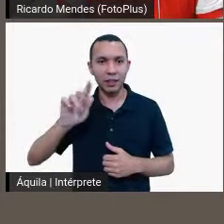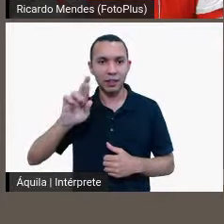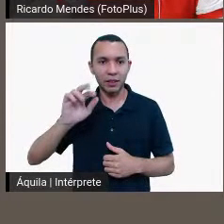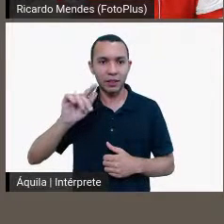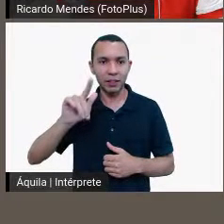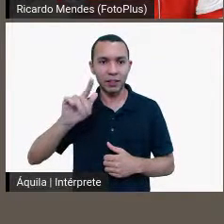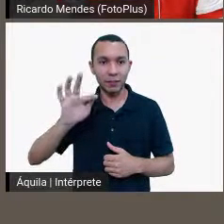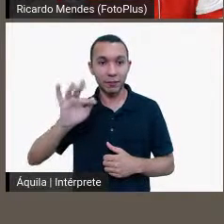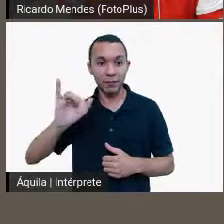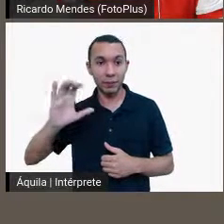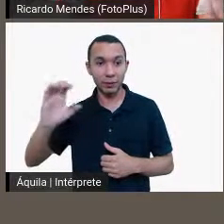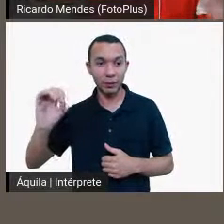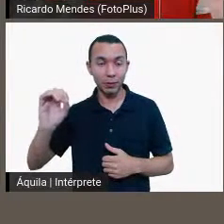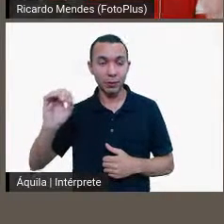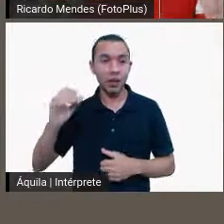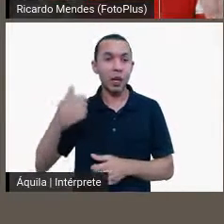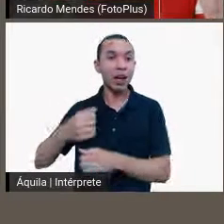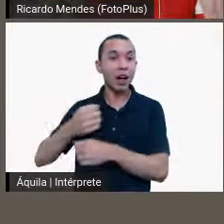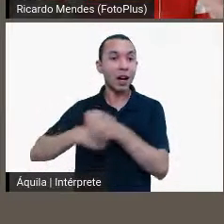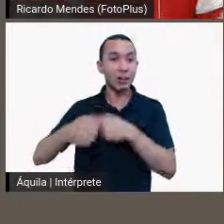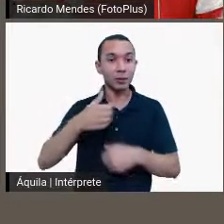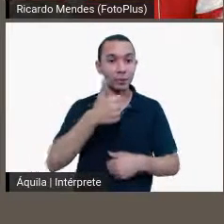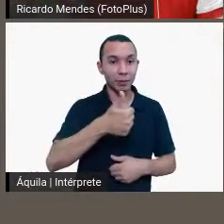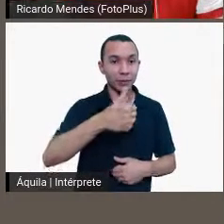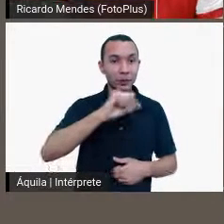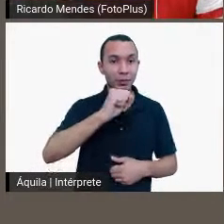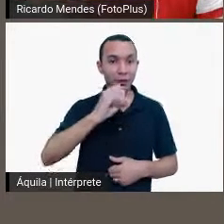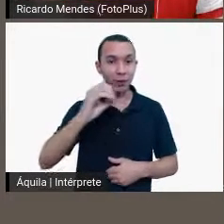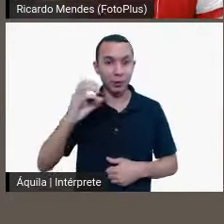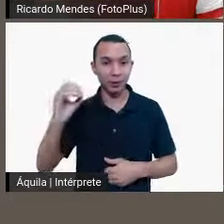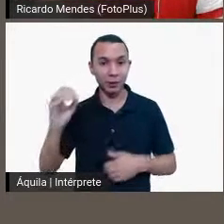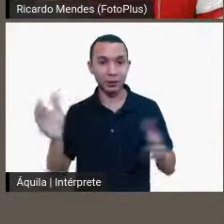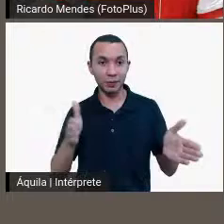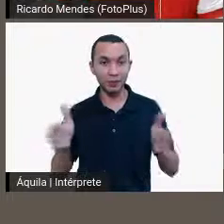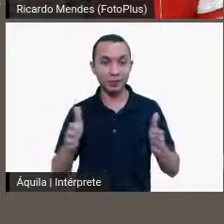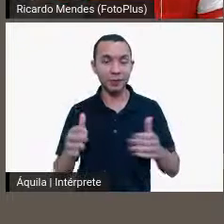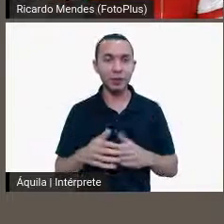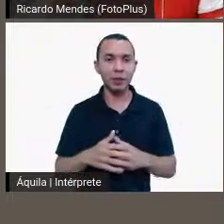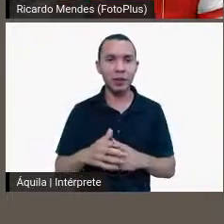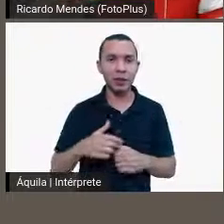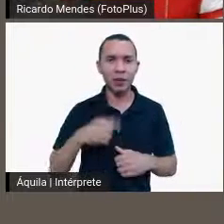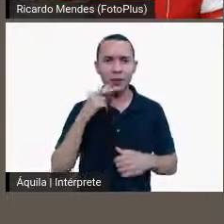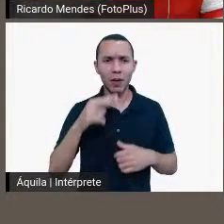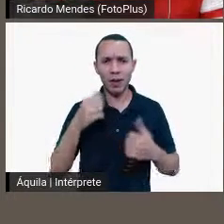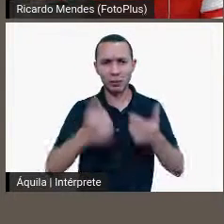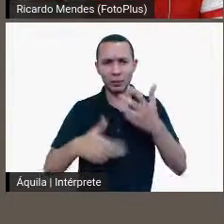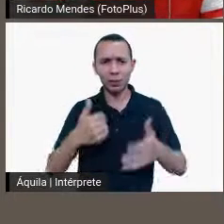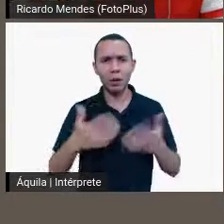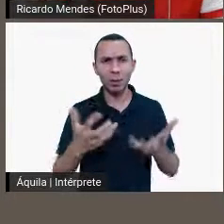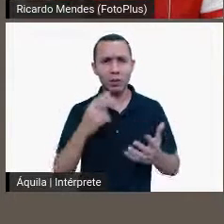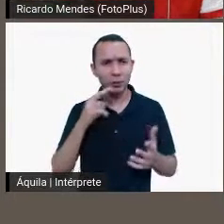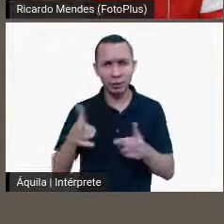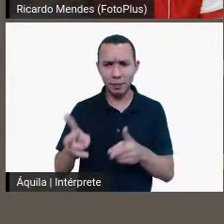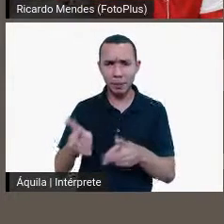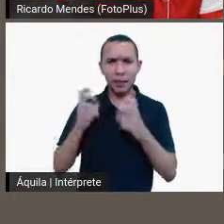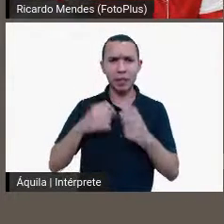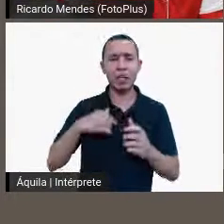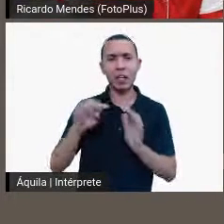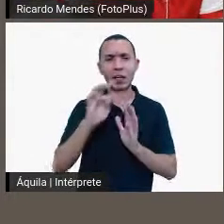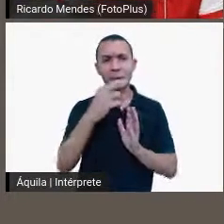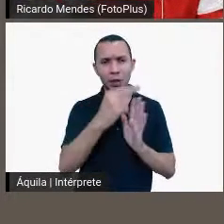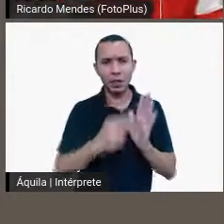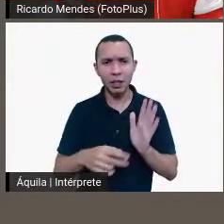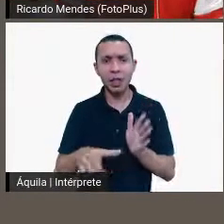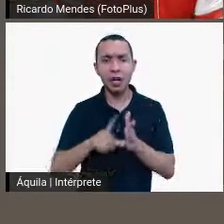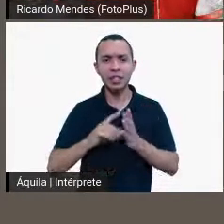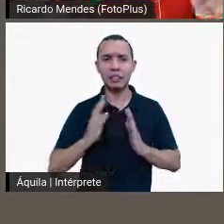século XIX, né? Aquelas coisas assim. Eu vou lembrar três frases, nem vou fazer os comentários, porque eu quero que vocês peguem isso e vão fazer uma leitura do trabalho em